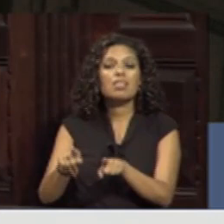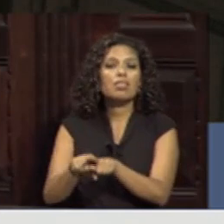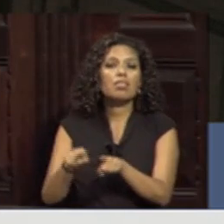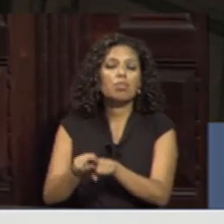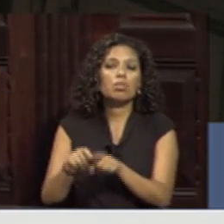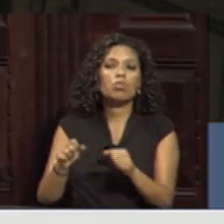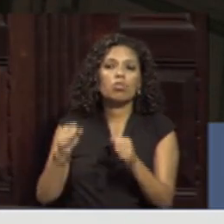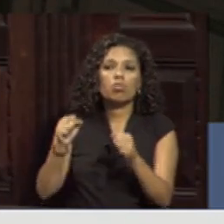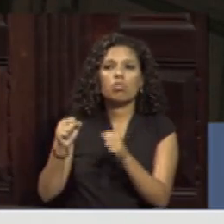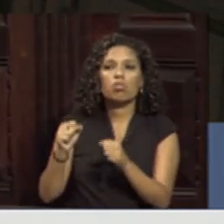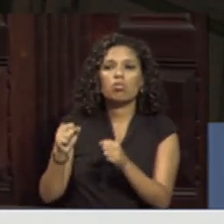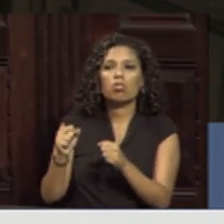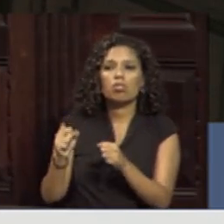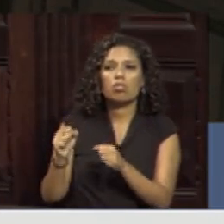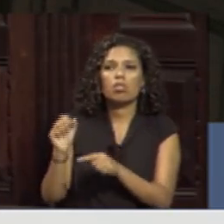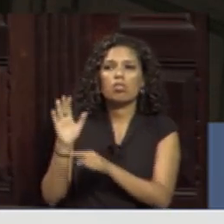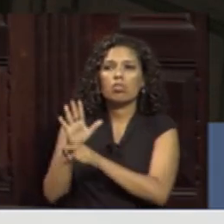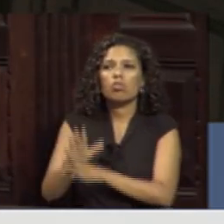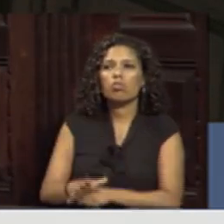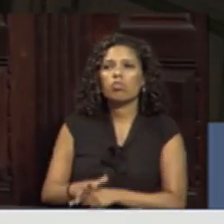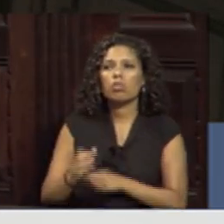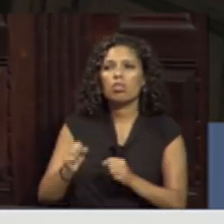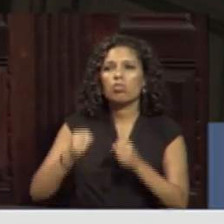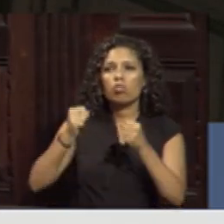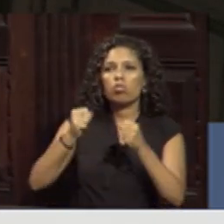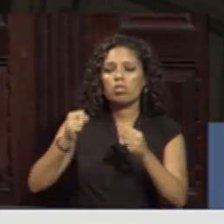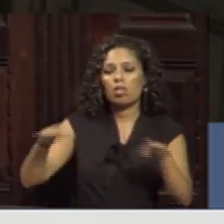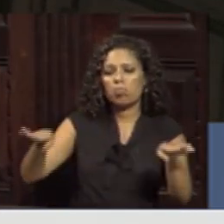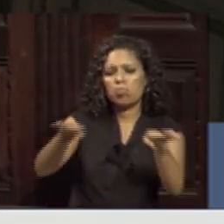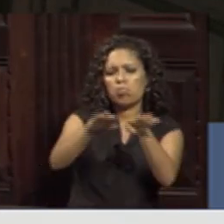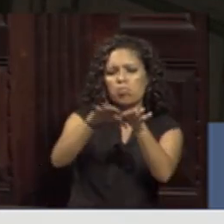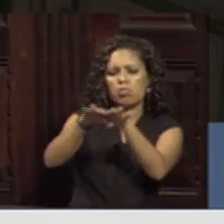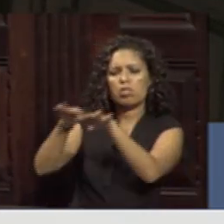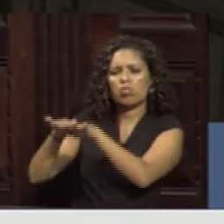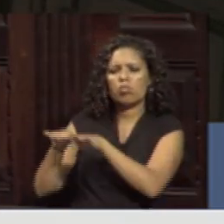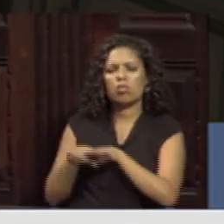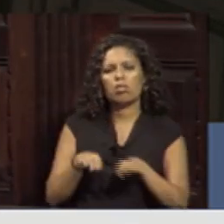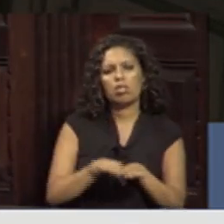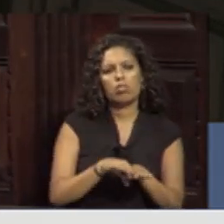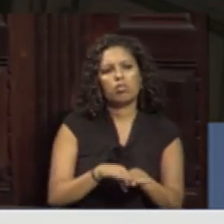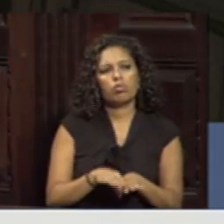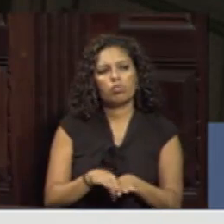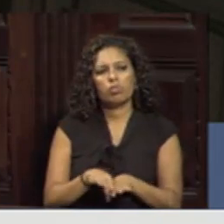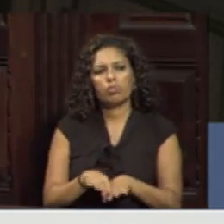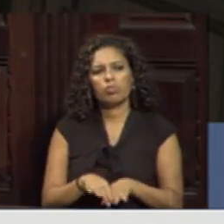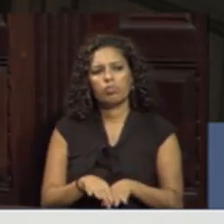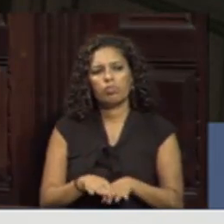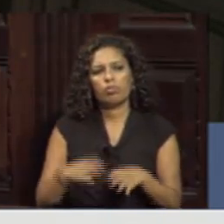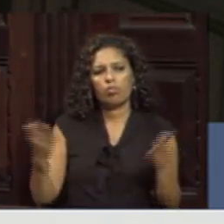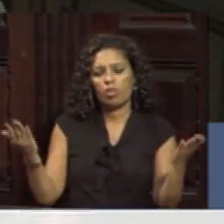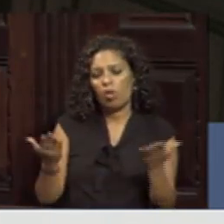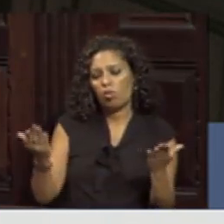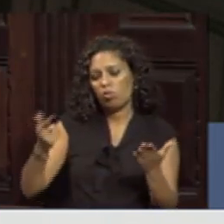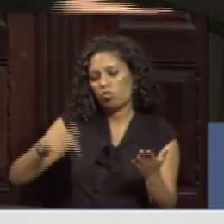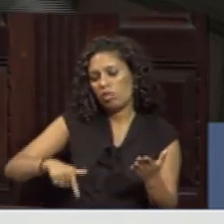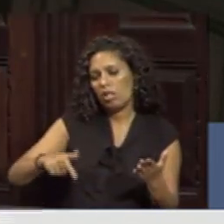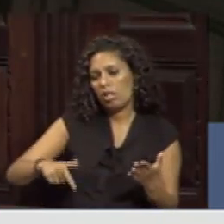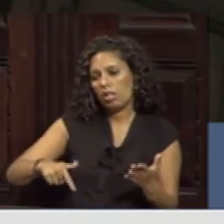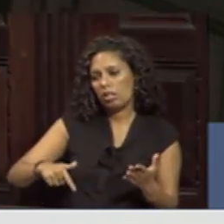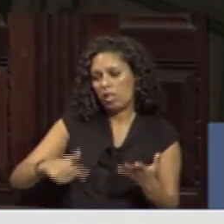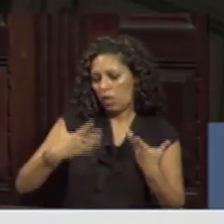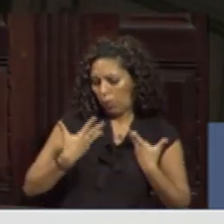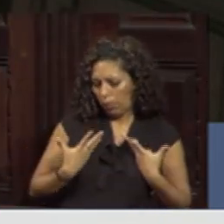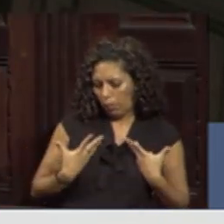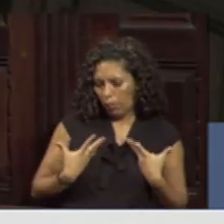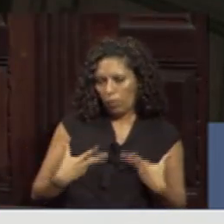deputada Fatinha, orgulha todas as mulheres. E no sentido de que hoje ela já não está fisicamente aqui entre